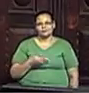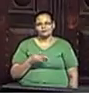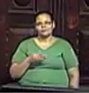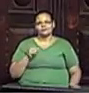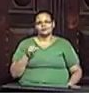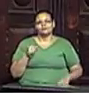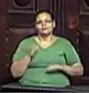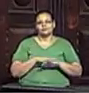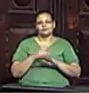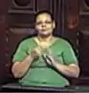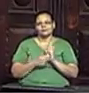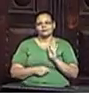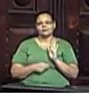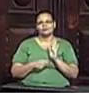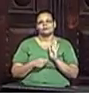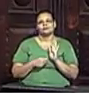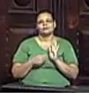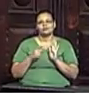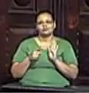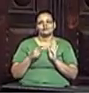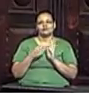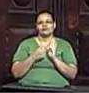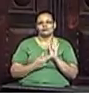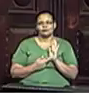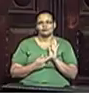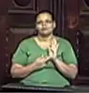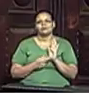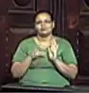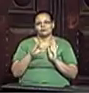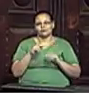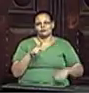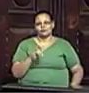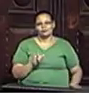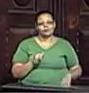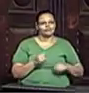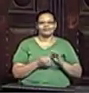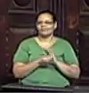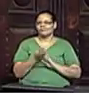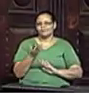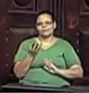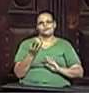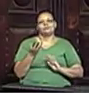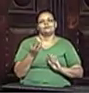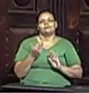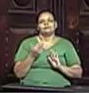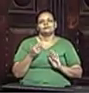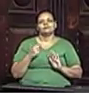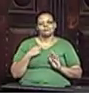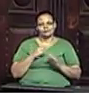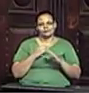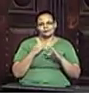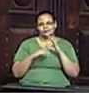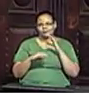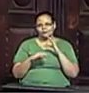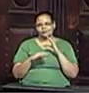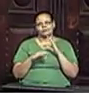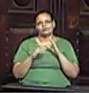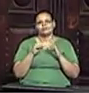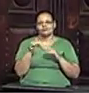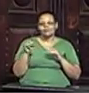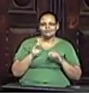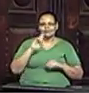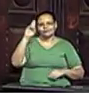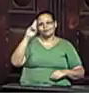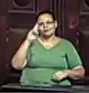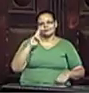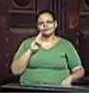como relator. Como parte do relatório final da CPI, além de uma série de recomendações que foram encaminhadas às autoridades competentes,